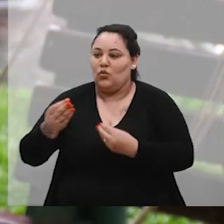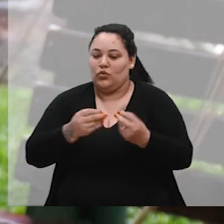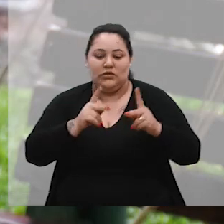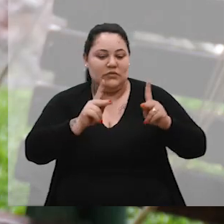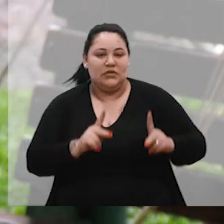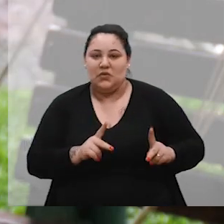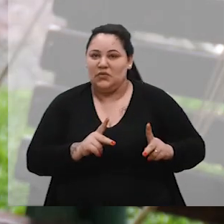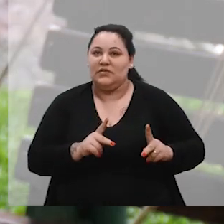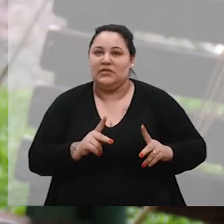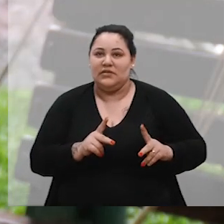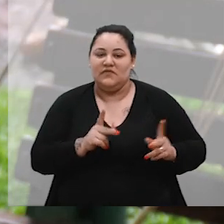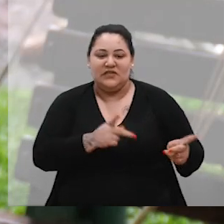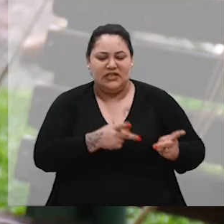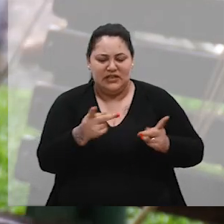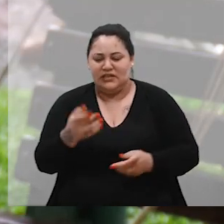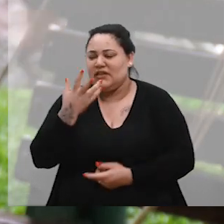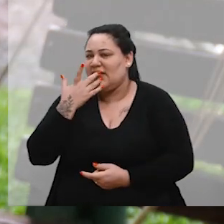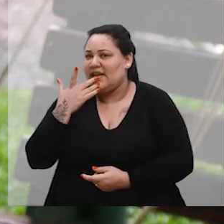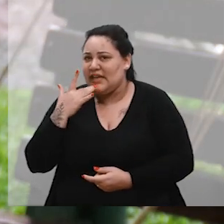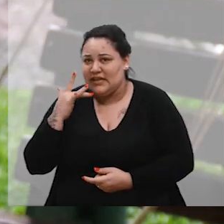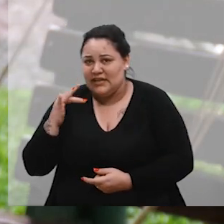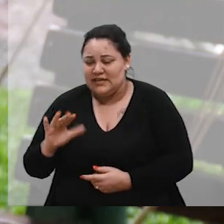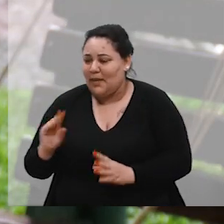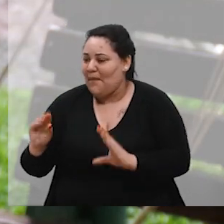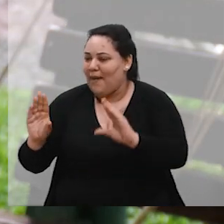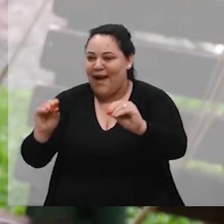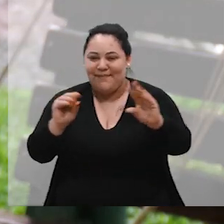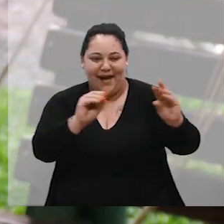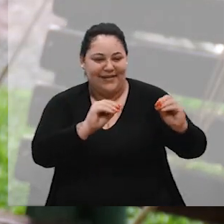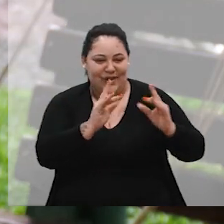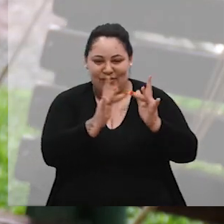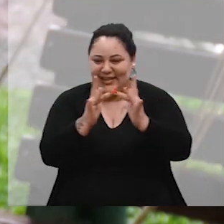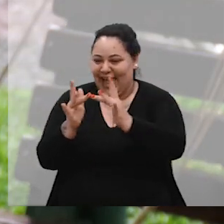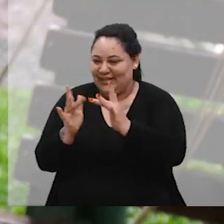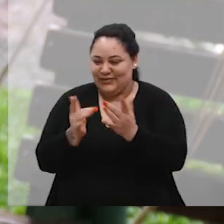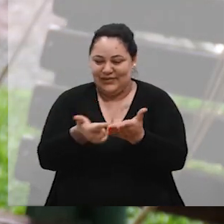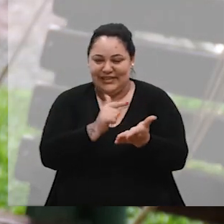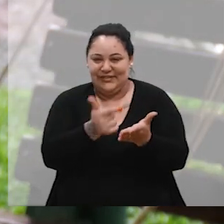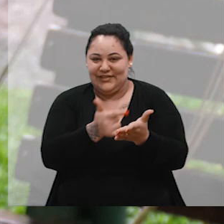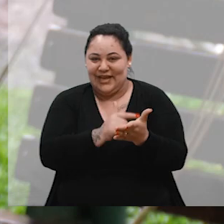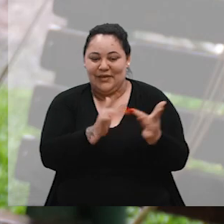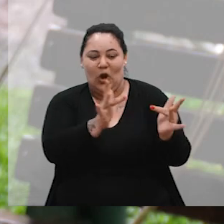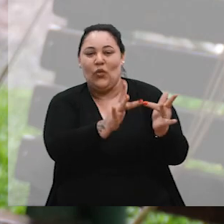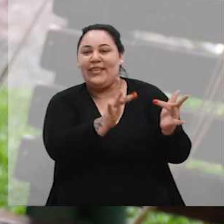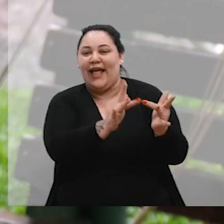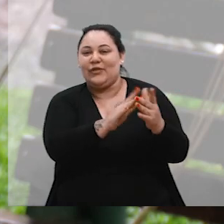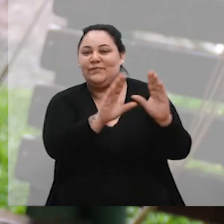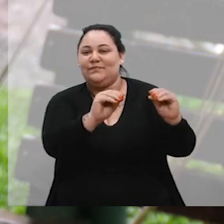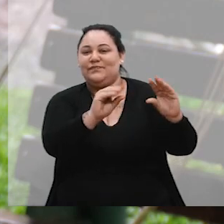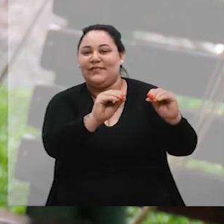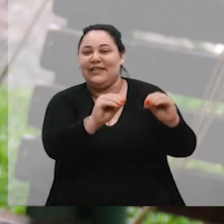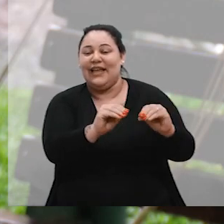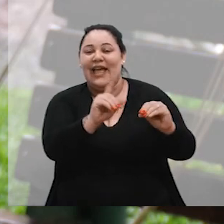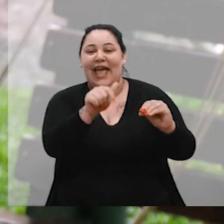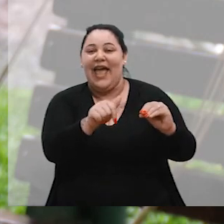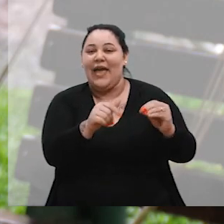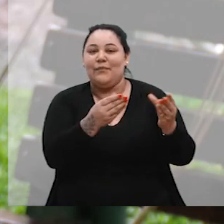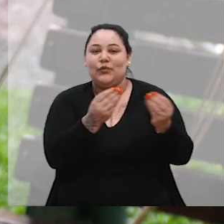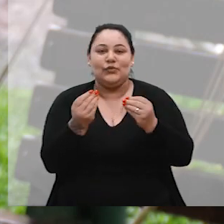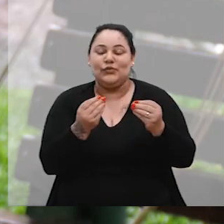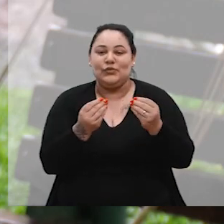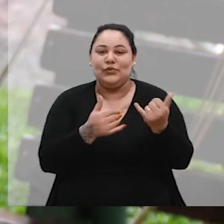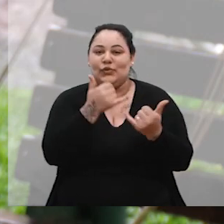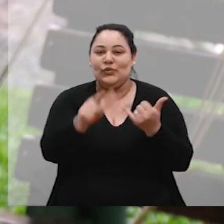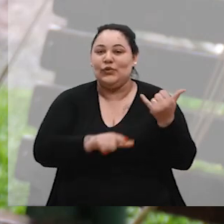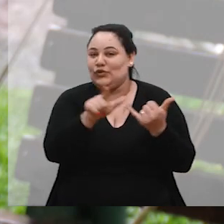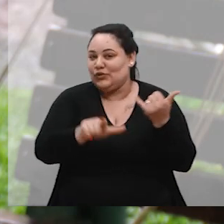gente, crianças mexendo nos livros. Então, esse contato físico com o livro, ele é também muito lúdico, né?